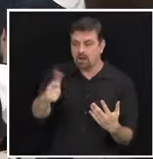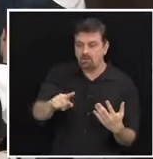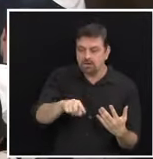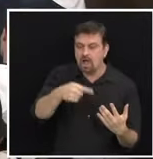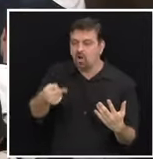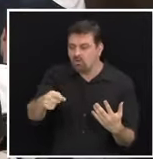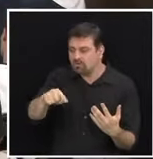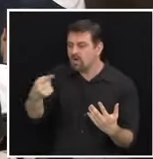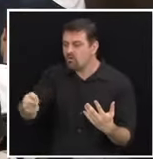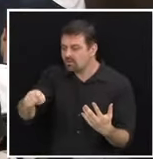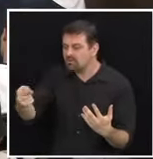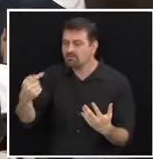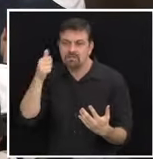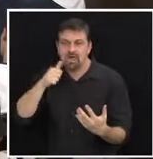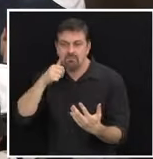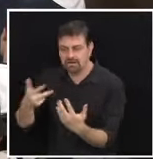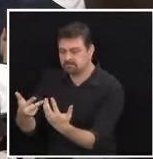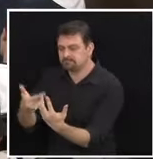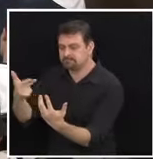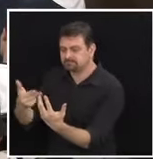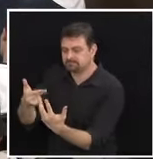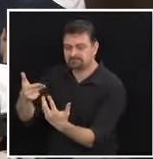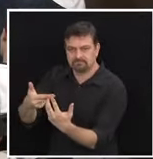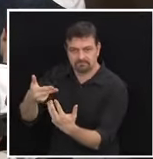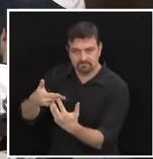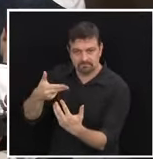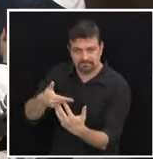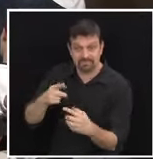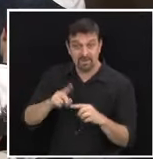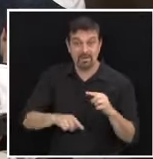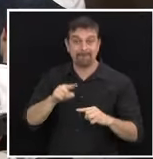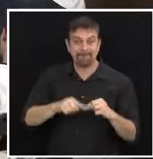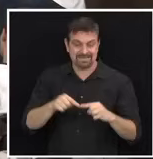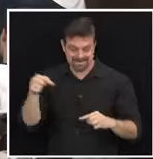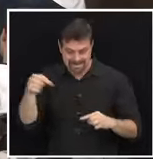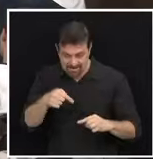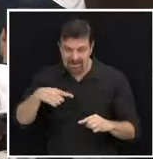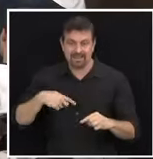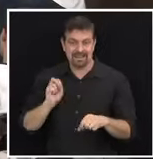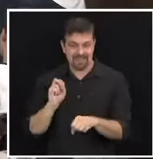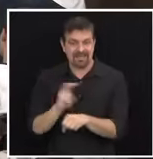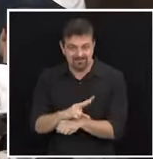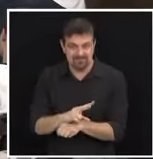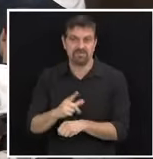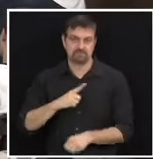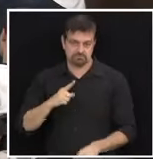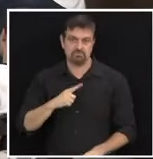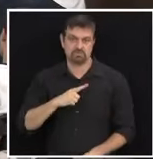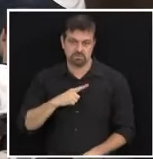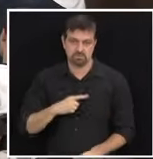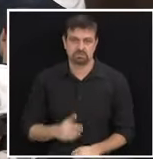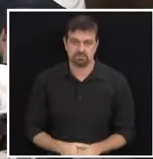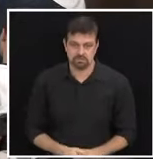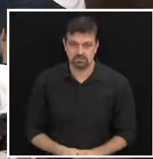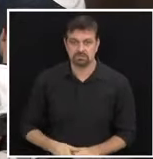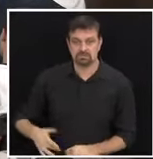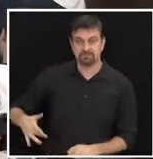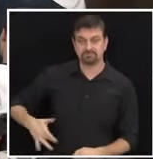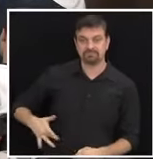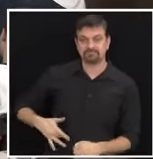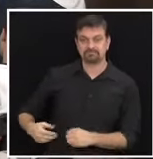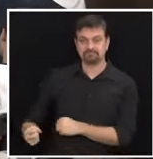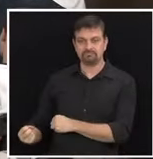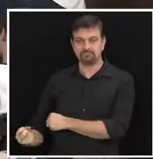para manicure. Então havia contato com muitos materiais naquela época e que poderia ter o vírus da